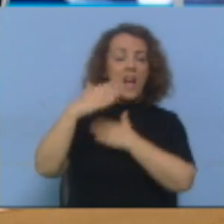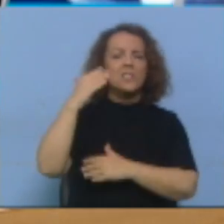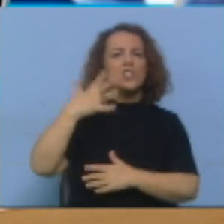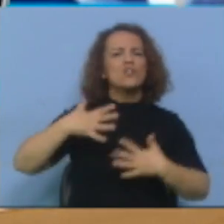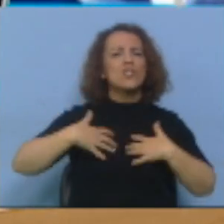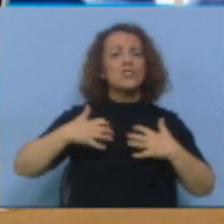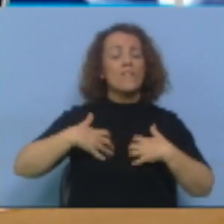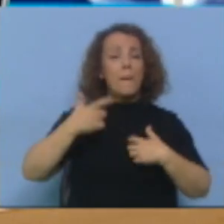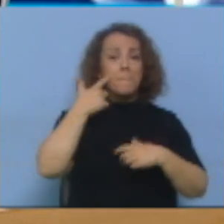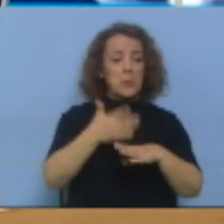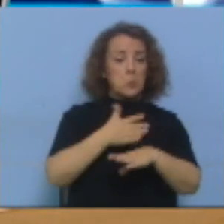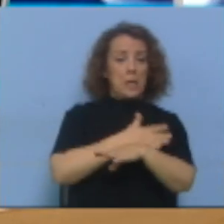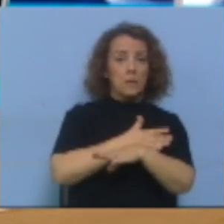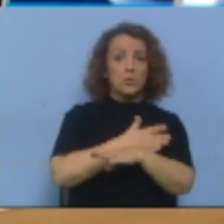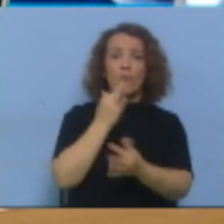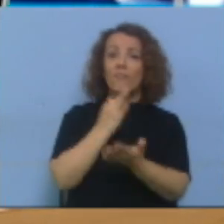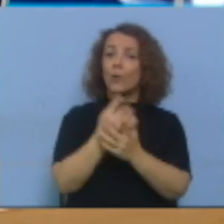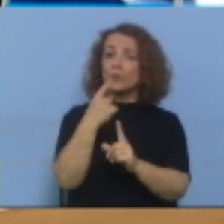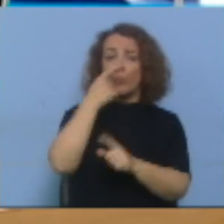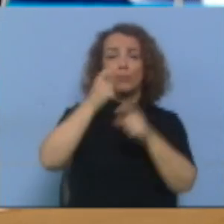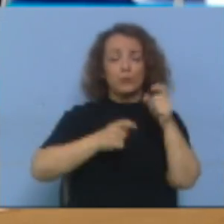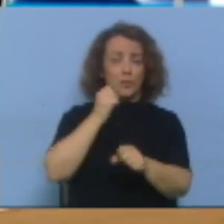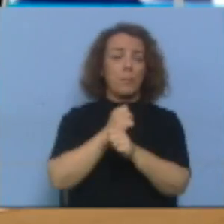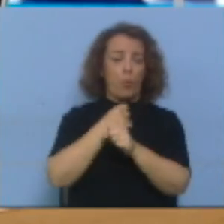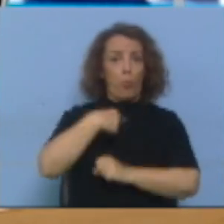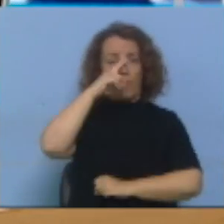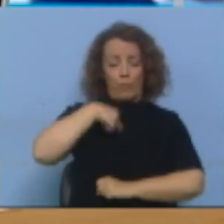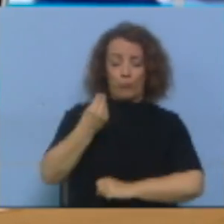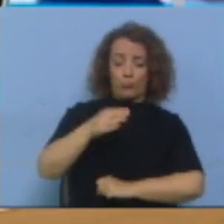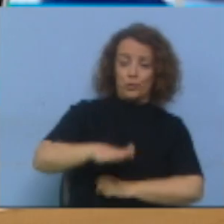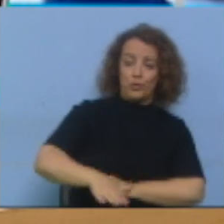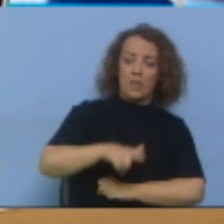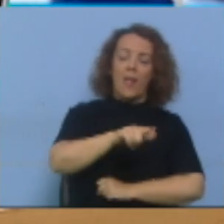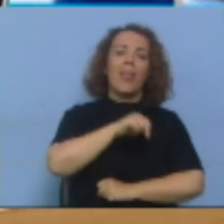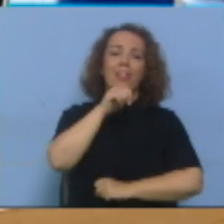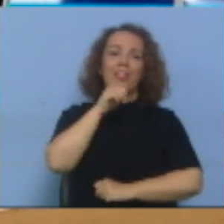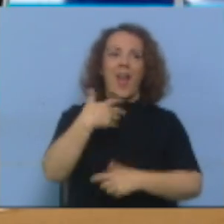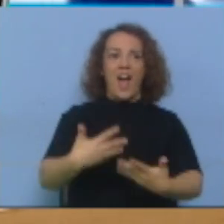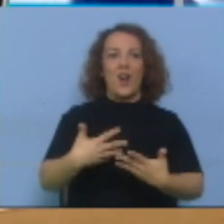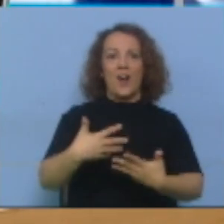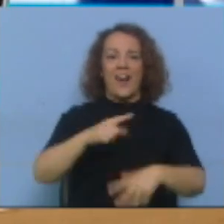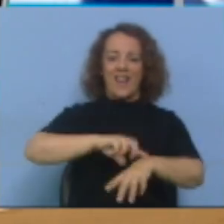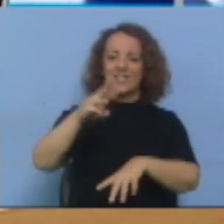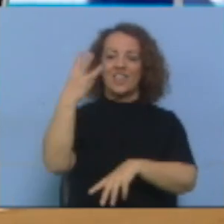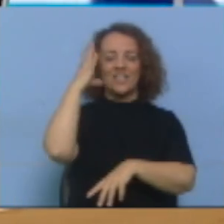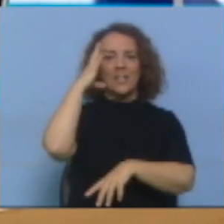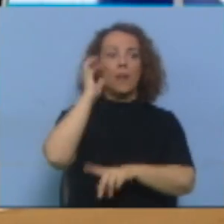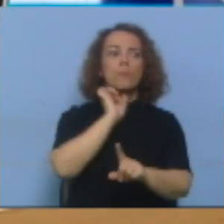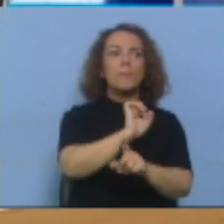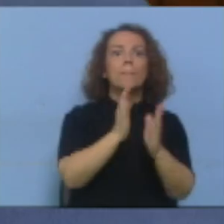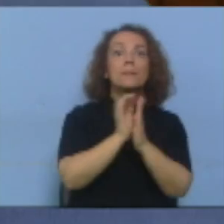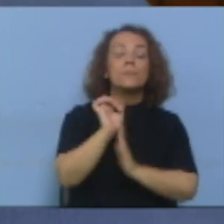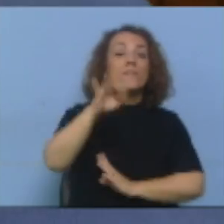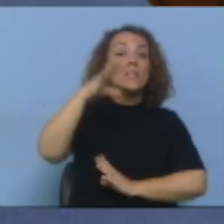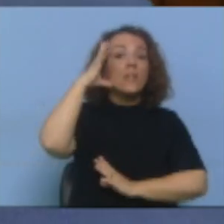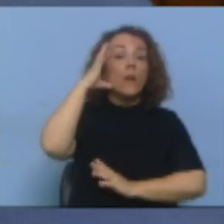Santa. Portanto, as pessoas trabalhavam. Eu lembro quando era pequeno, as celebrações da Paixão do Senhor, que normalmente agora são às 3 da tarde, eram ao fim do dia.